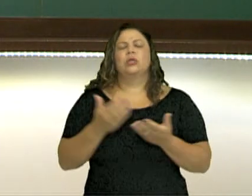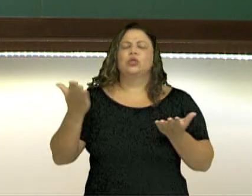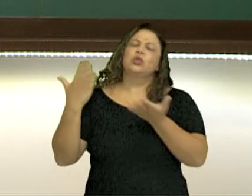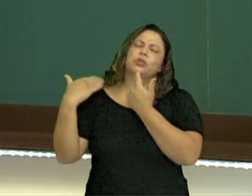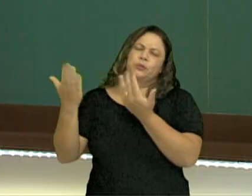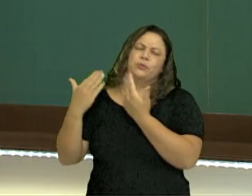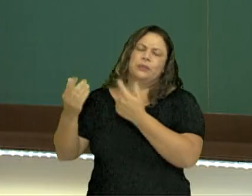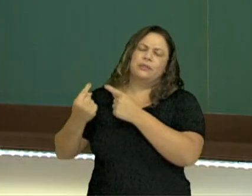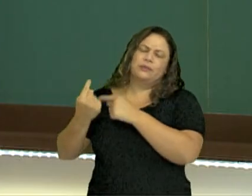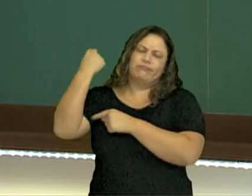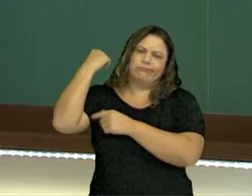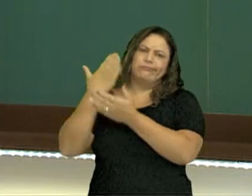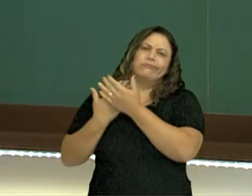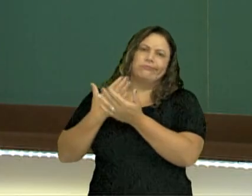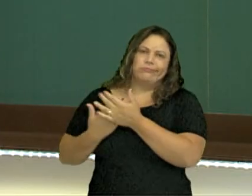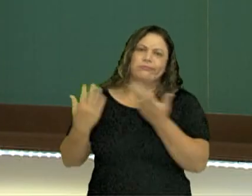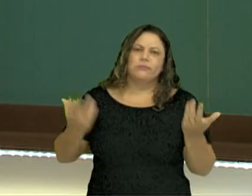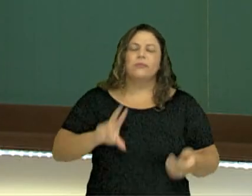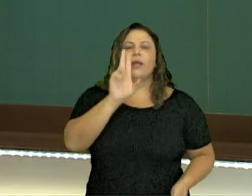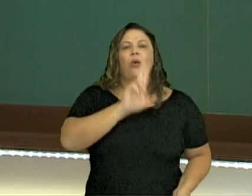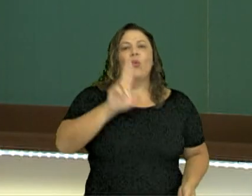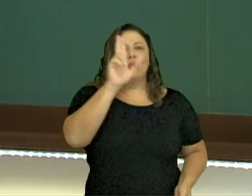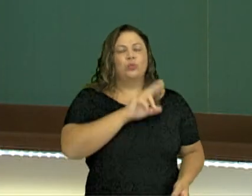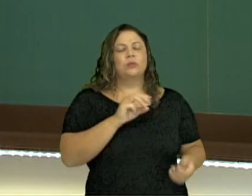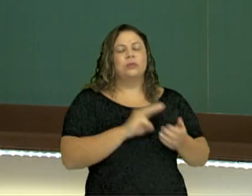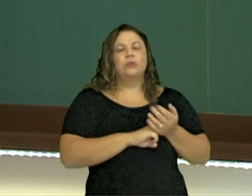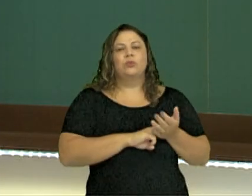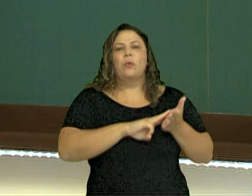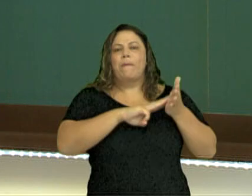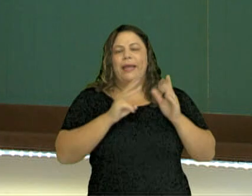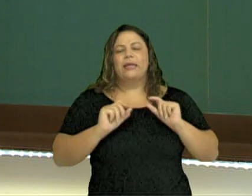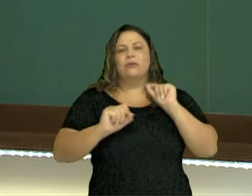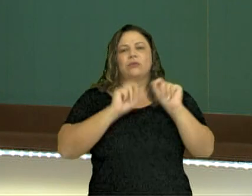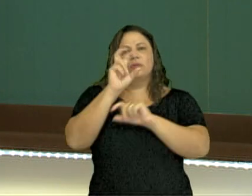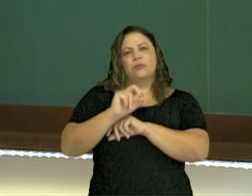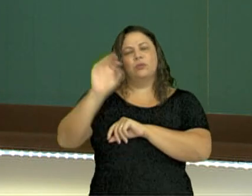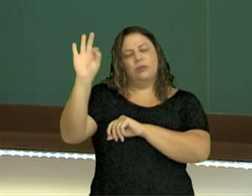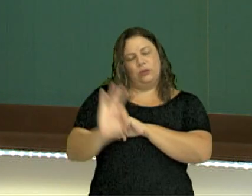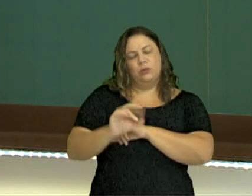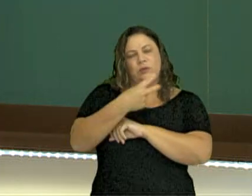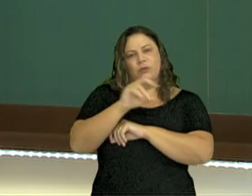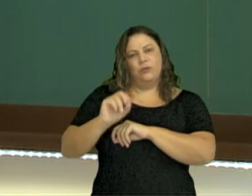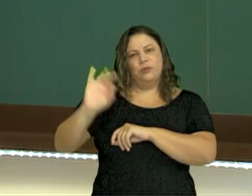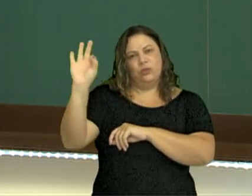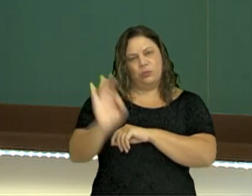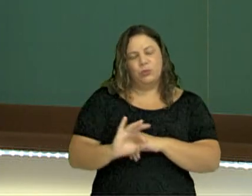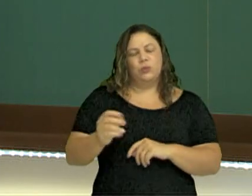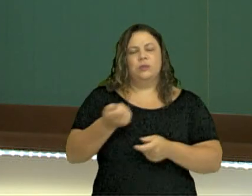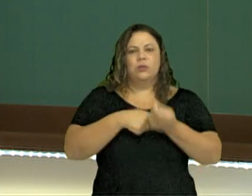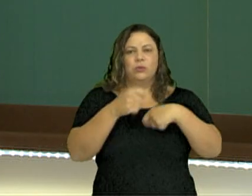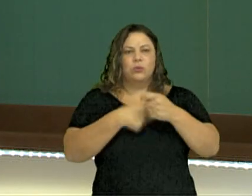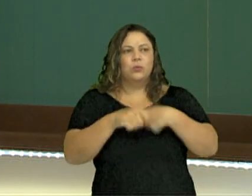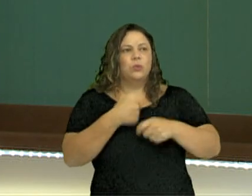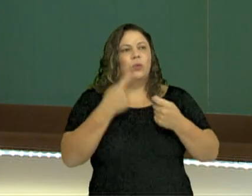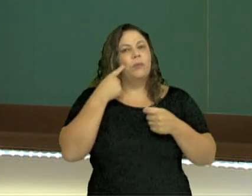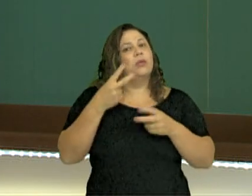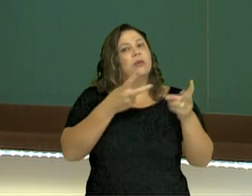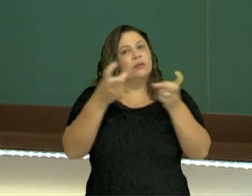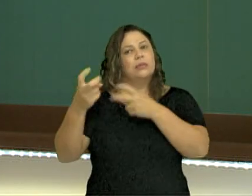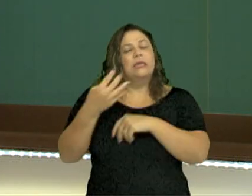momentos. Então, usando esse método, 50% despesas fixas, 30% flexíveis e 20% a economia, eu tenho